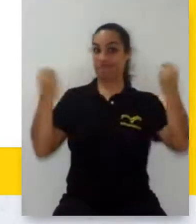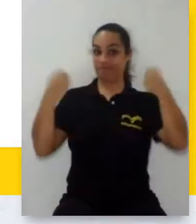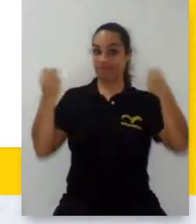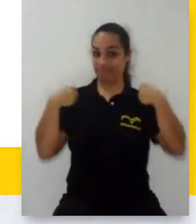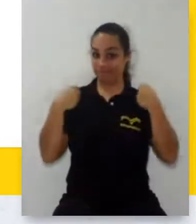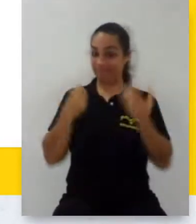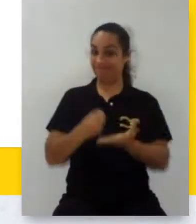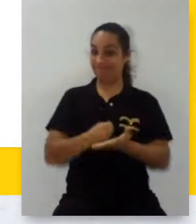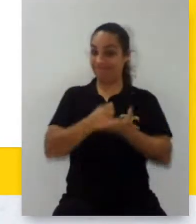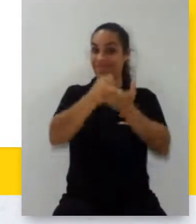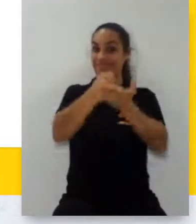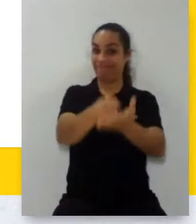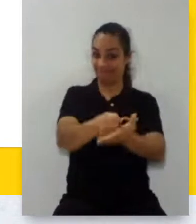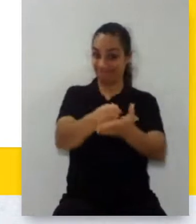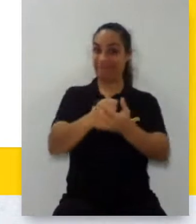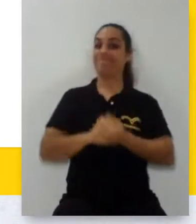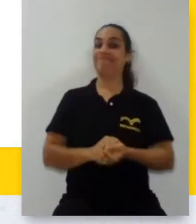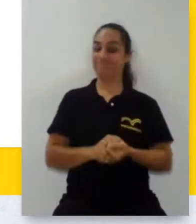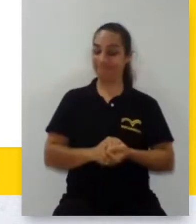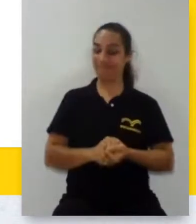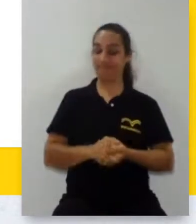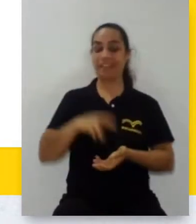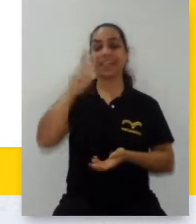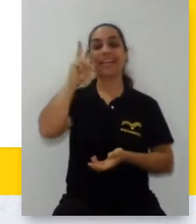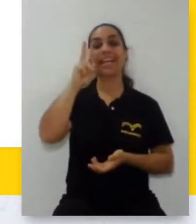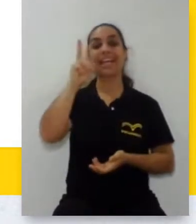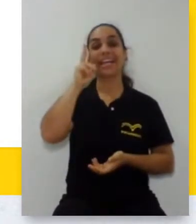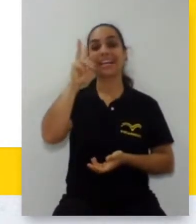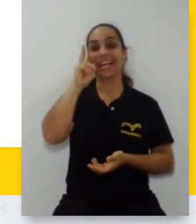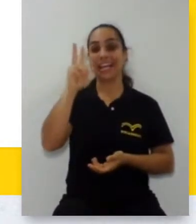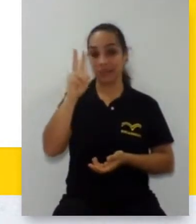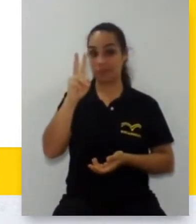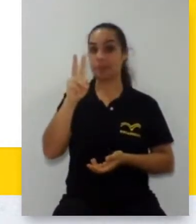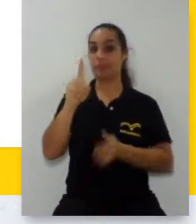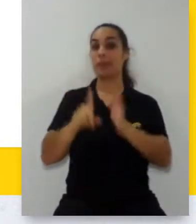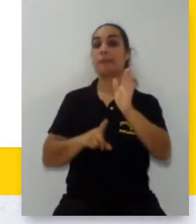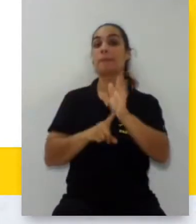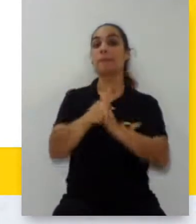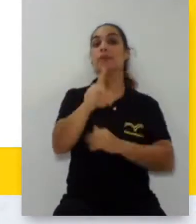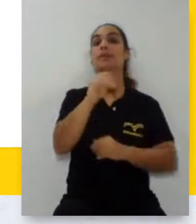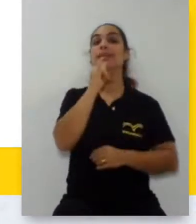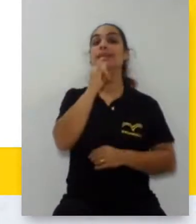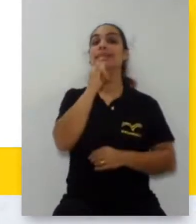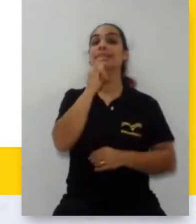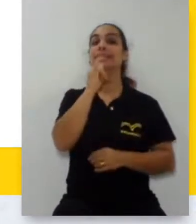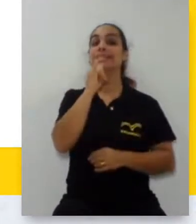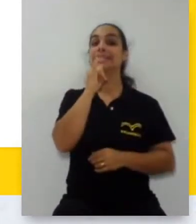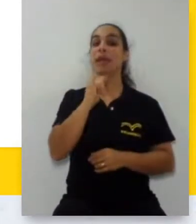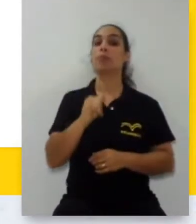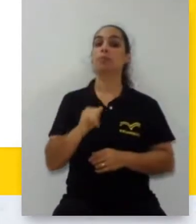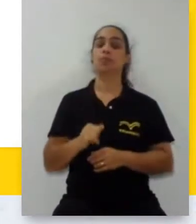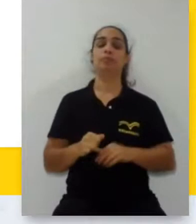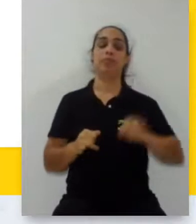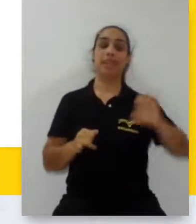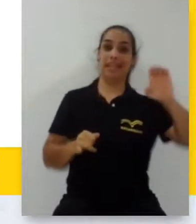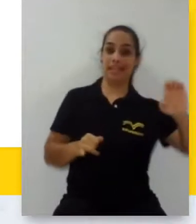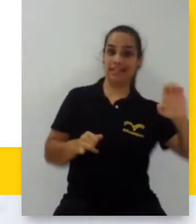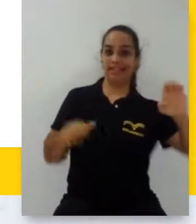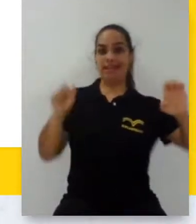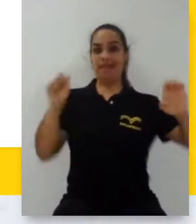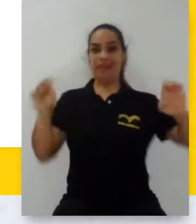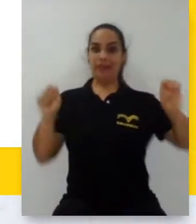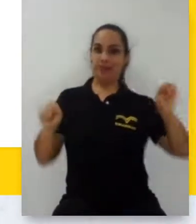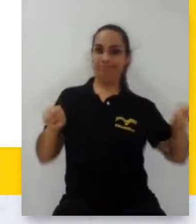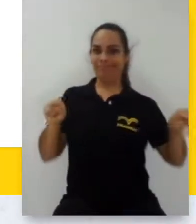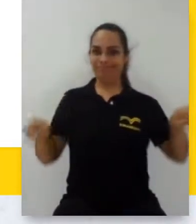Lembrando, vamos lembrar aqui da pergunta que já fizeram. Atividade física é diferente de exercício físico. As recomendações que eu acabei de passar